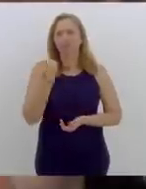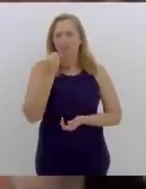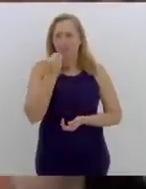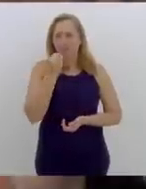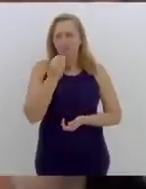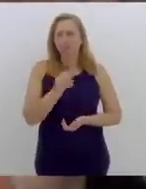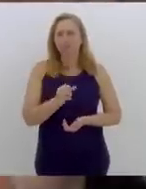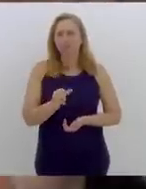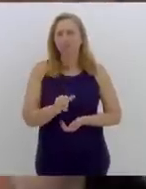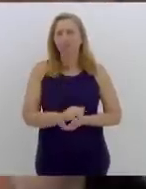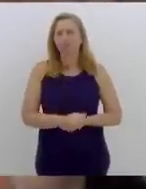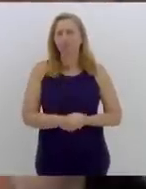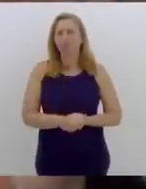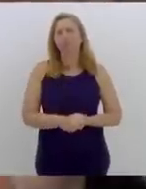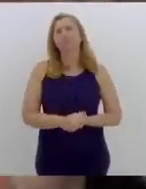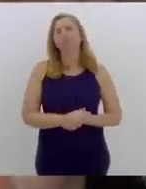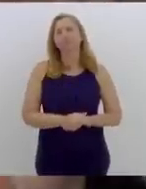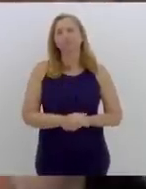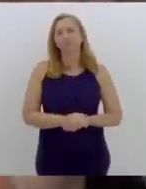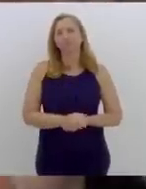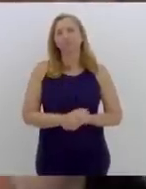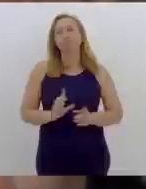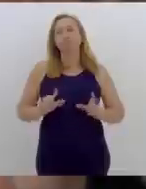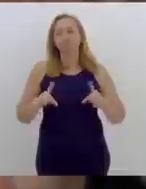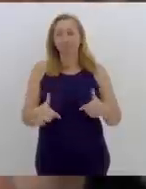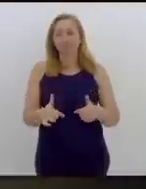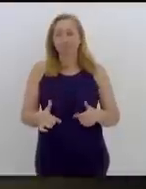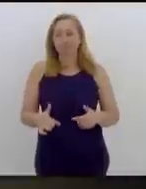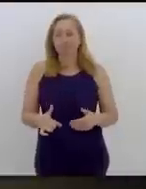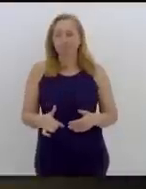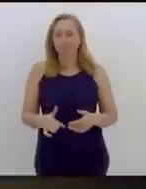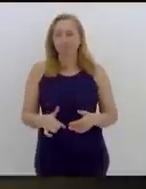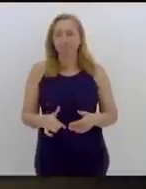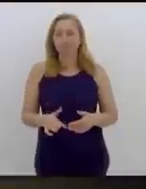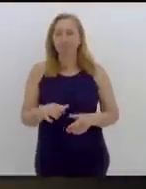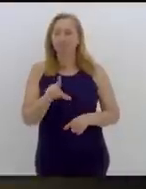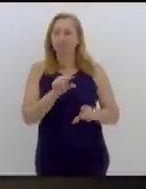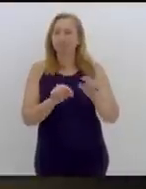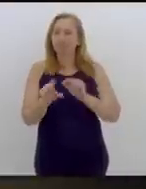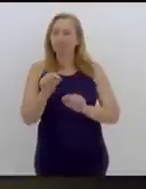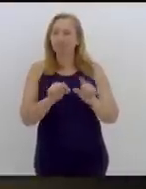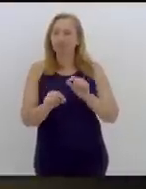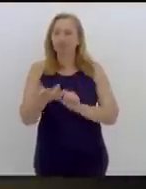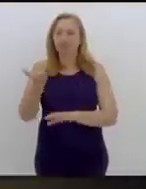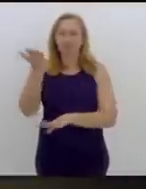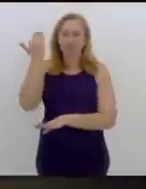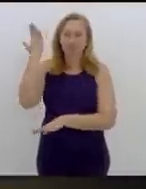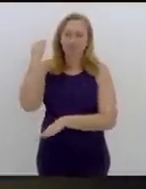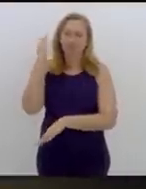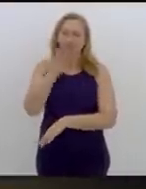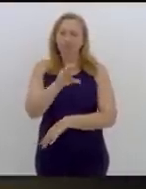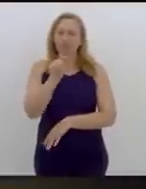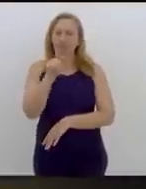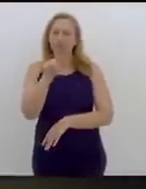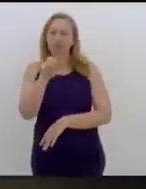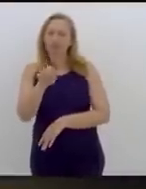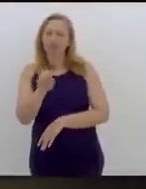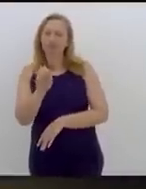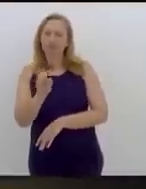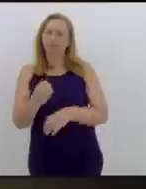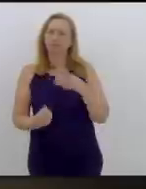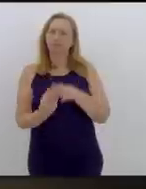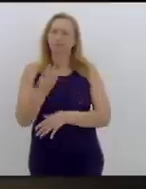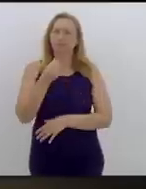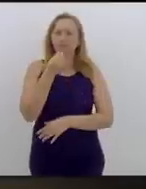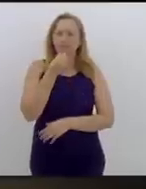de ser ações decisões anteriores a carpad ela foi criada para dar